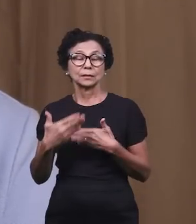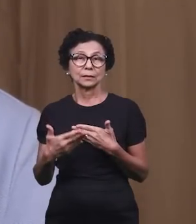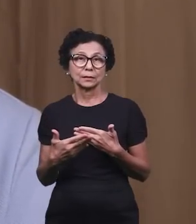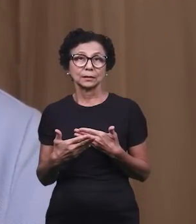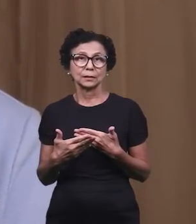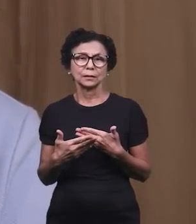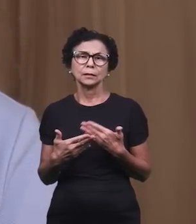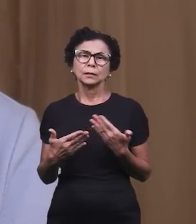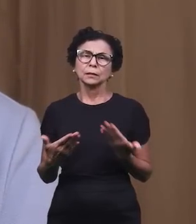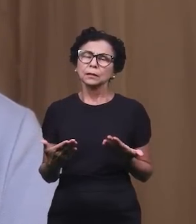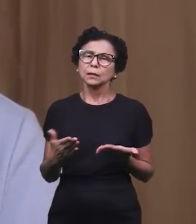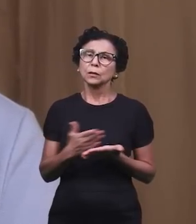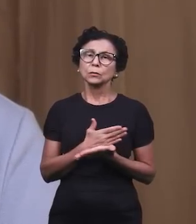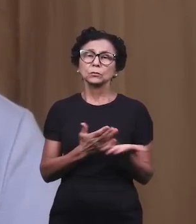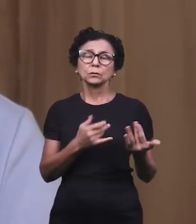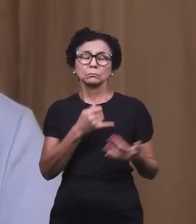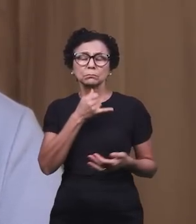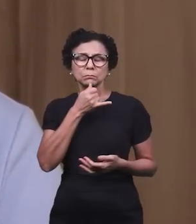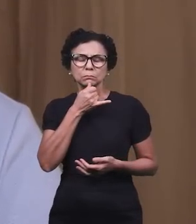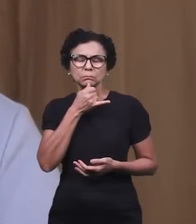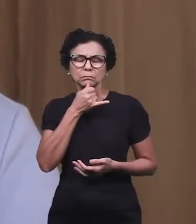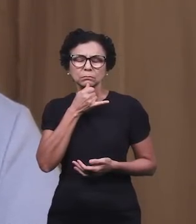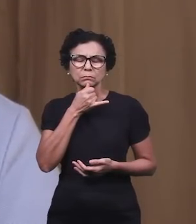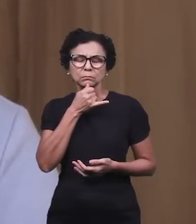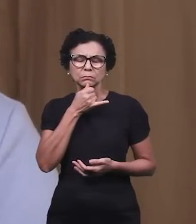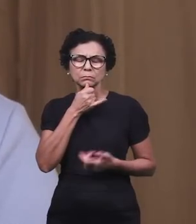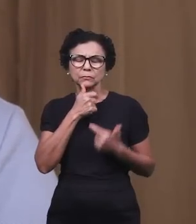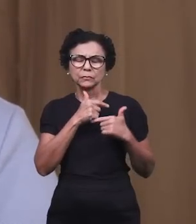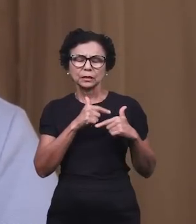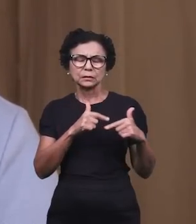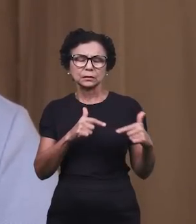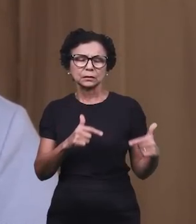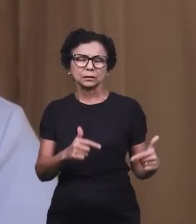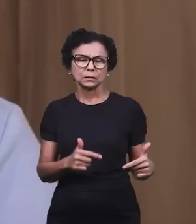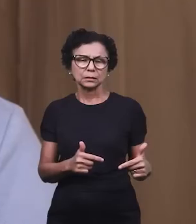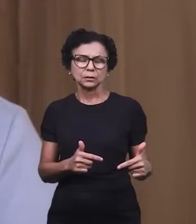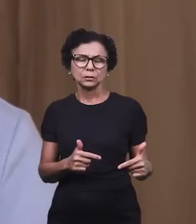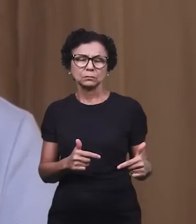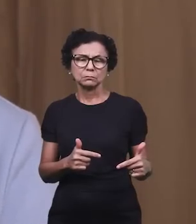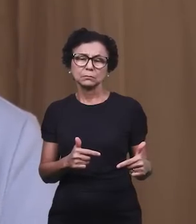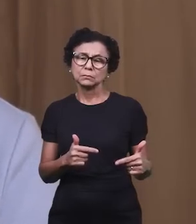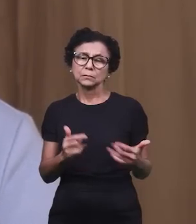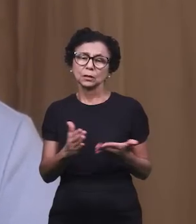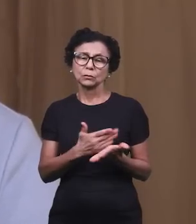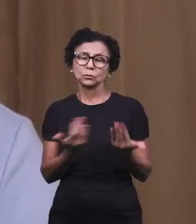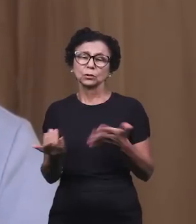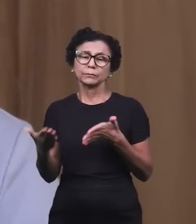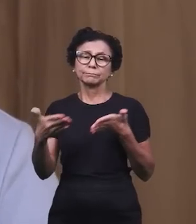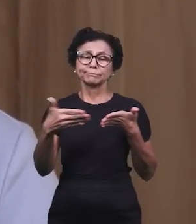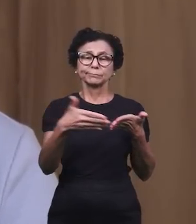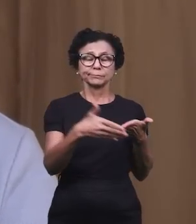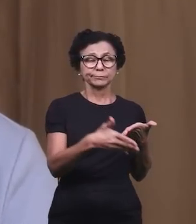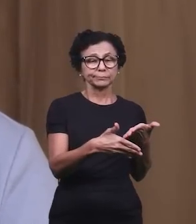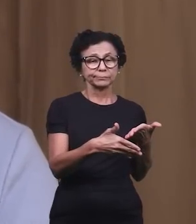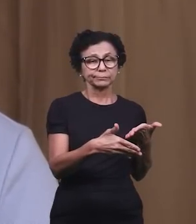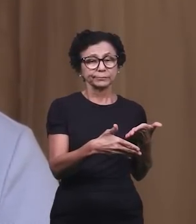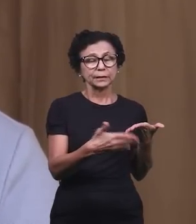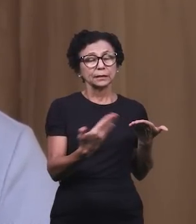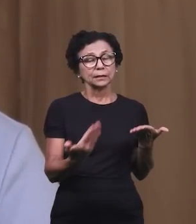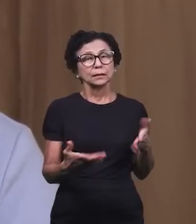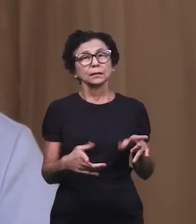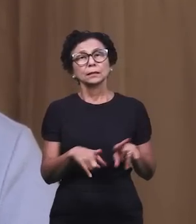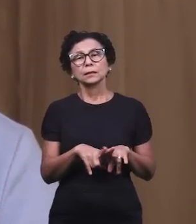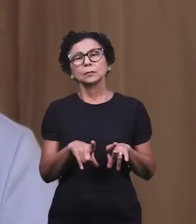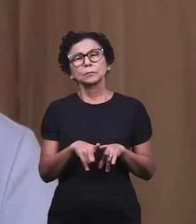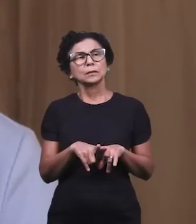alegria, jovens que por muitas vezes estiveram conosco e por algum motivo hoje não estão, ou até mesmo tem jovens que nem tiveram a experiência